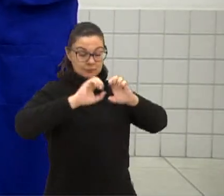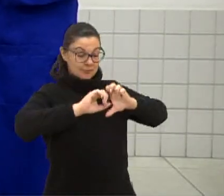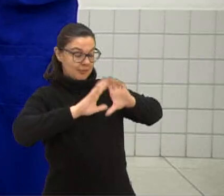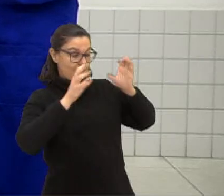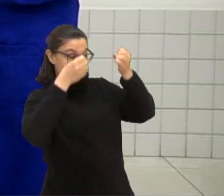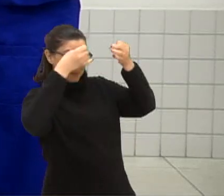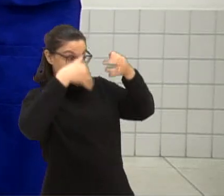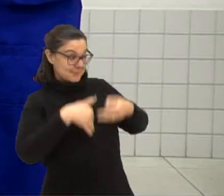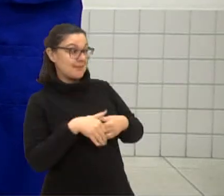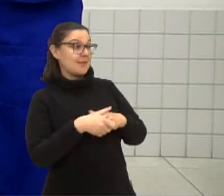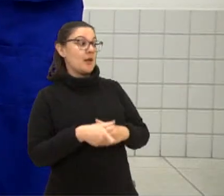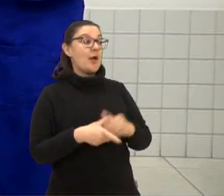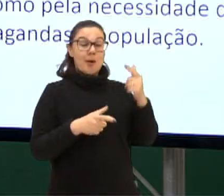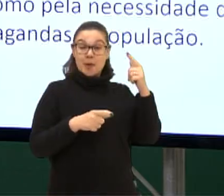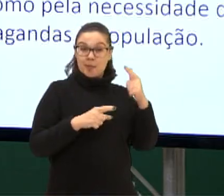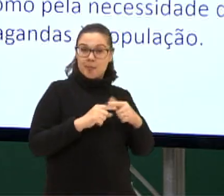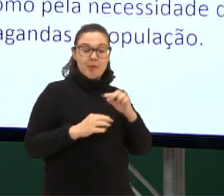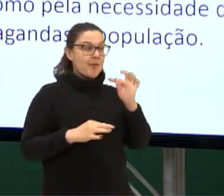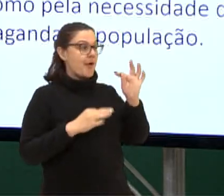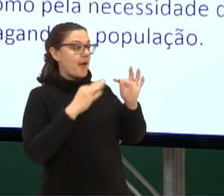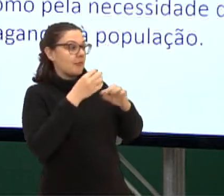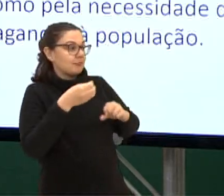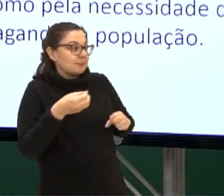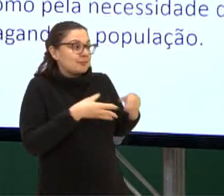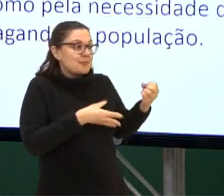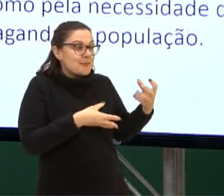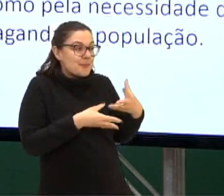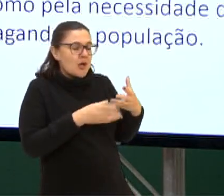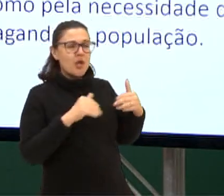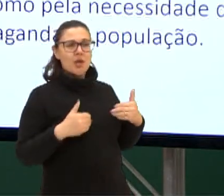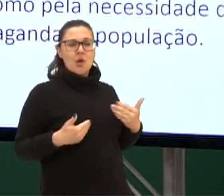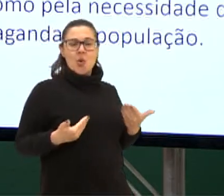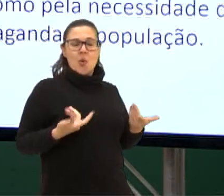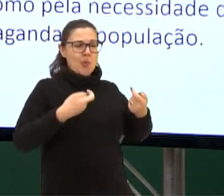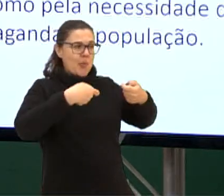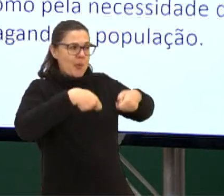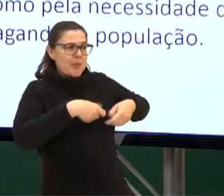para vocês, né? Porque são as tecnologias que surgiram, né? Uhum. E qual foi a